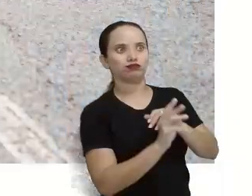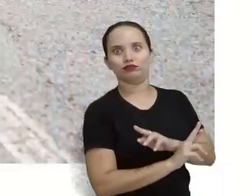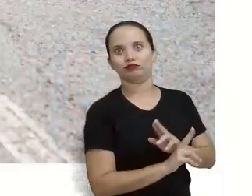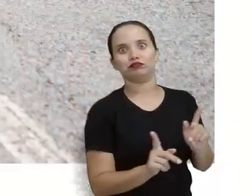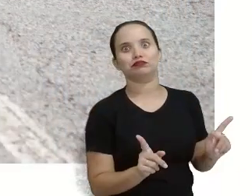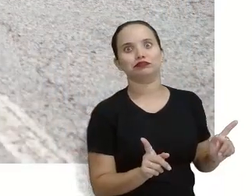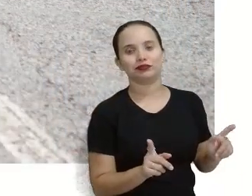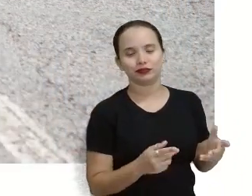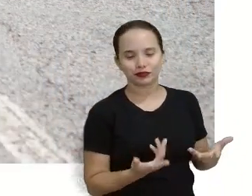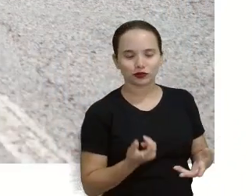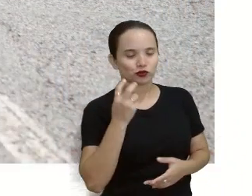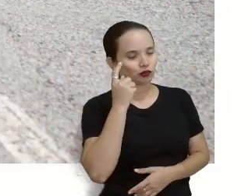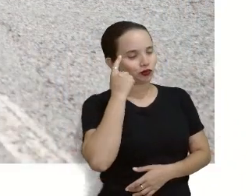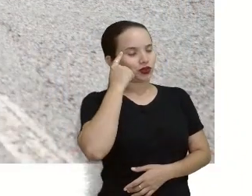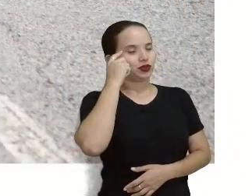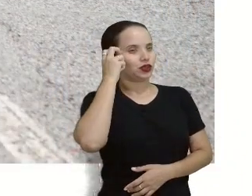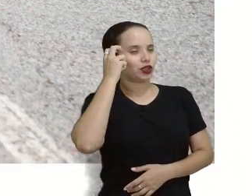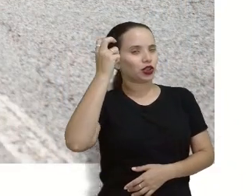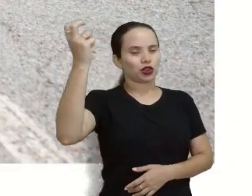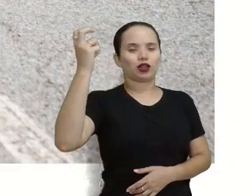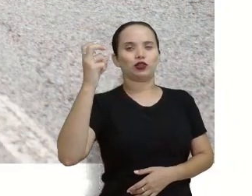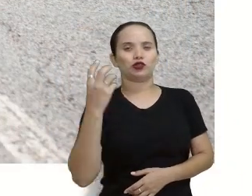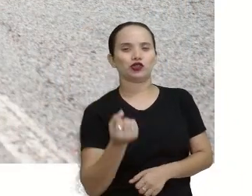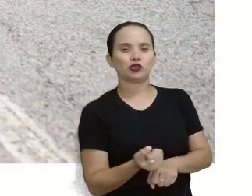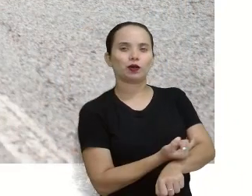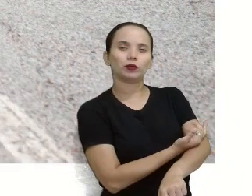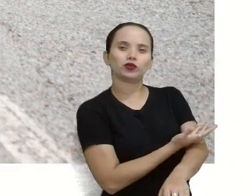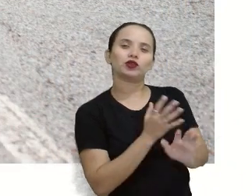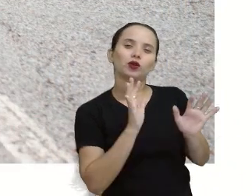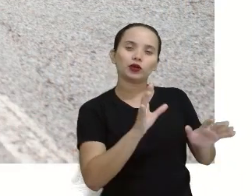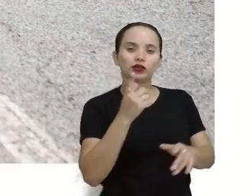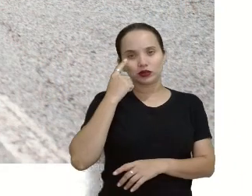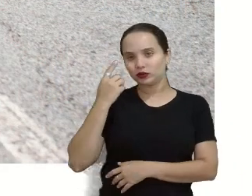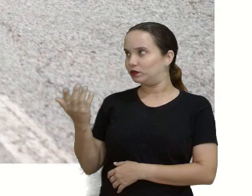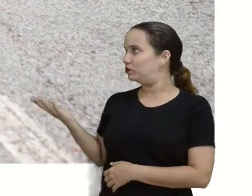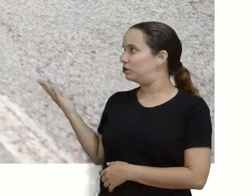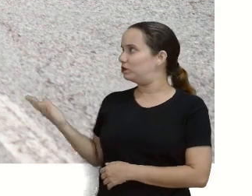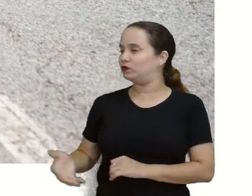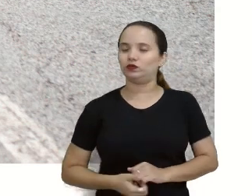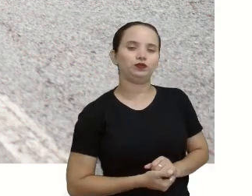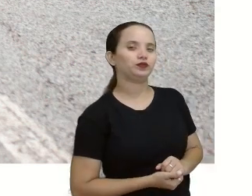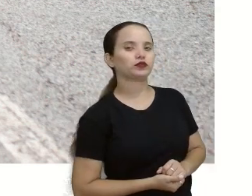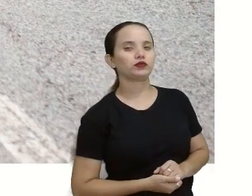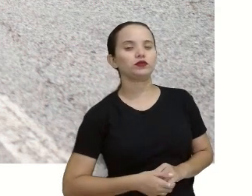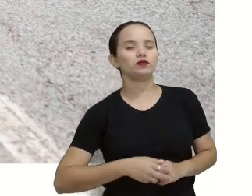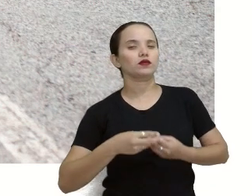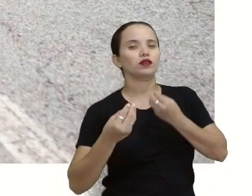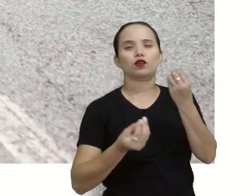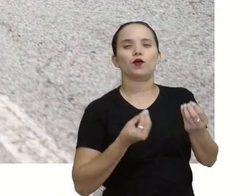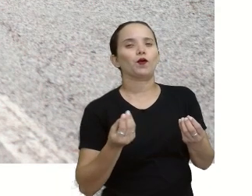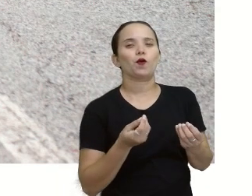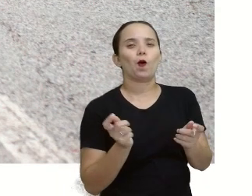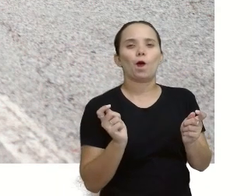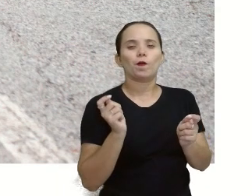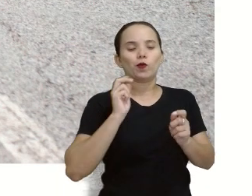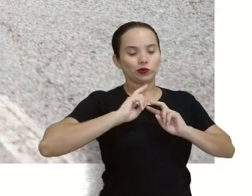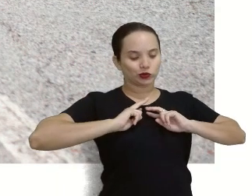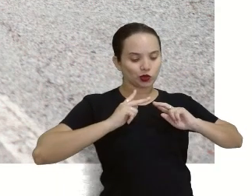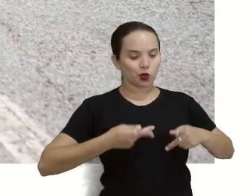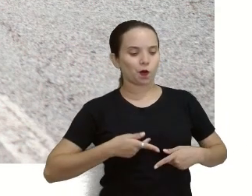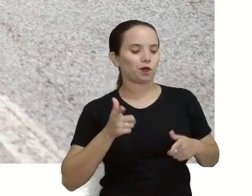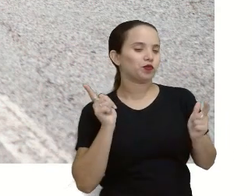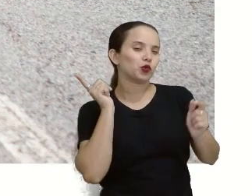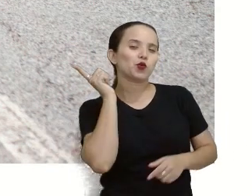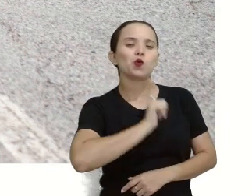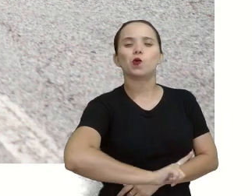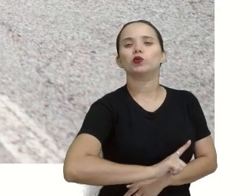pensar em inteligência emocional, ó, é pensar nisso aqui, a capacidade do ser humano de lidar com as emoções. Muitas